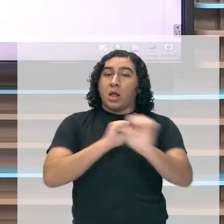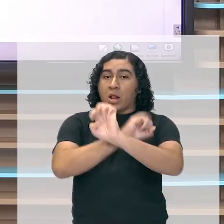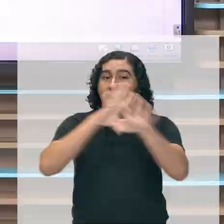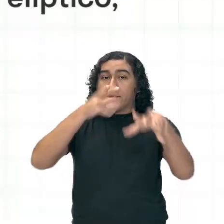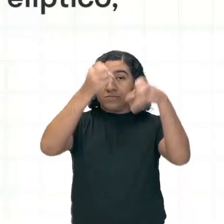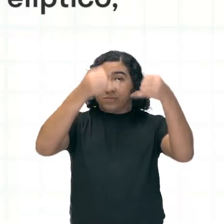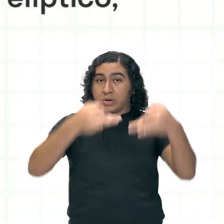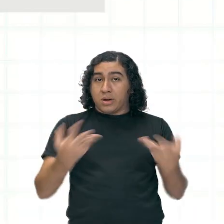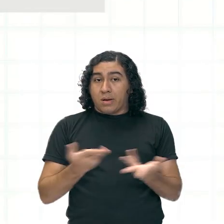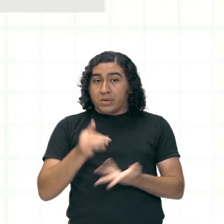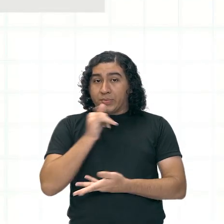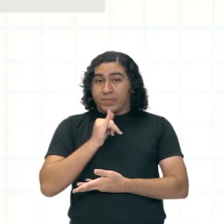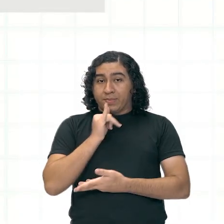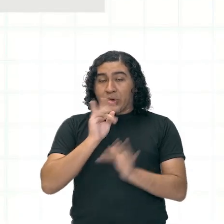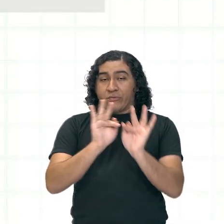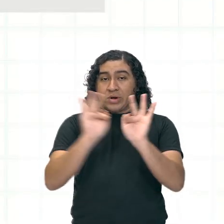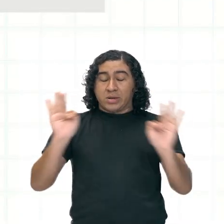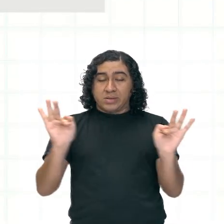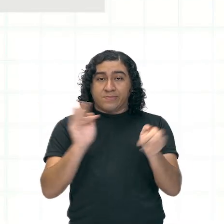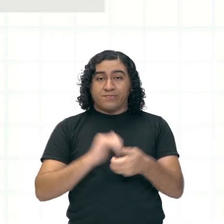Então, claro que vamos ao exemplo.